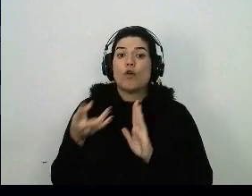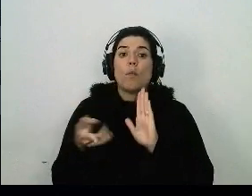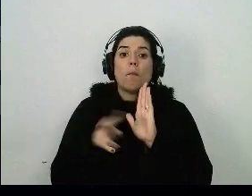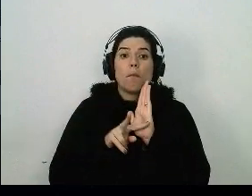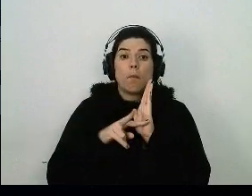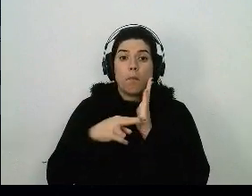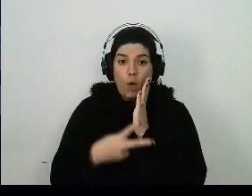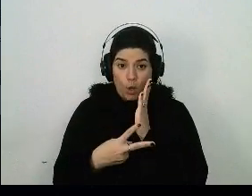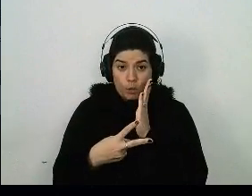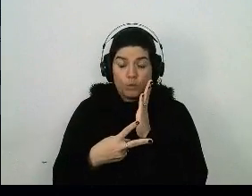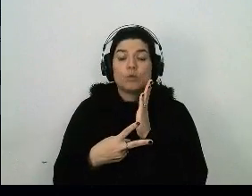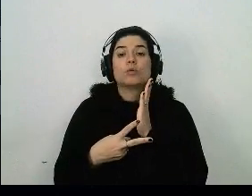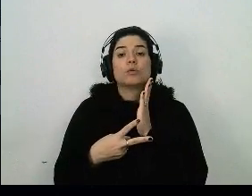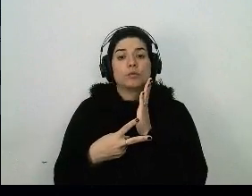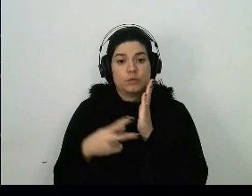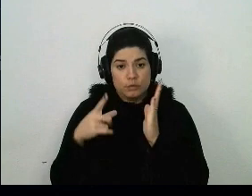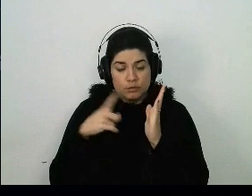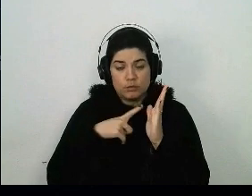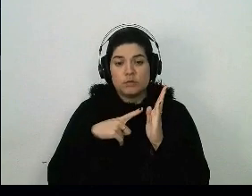lá.